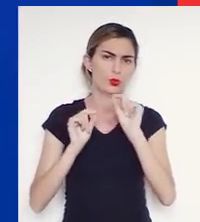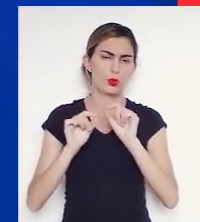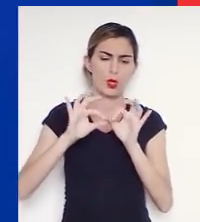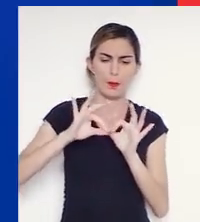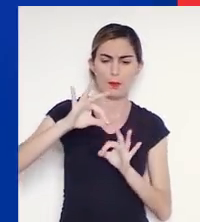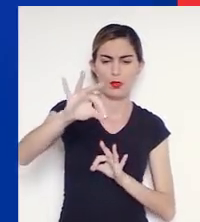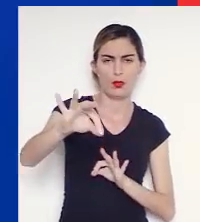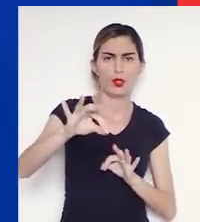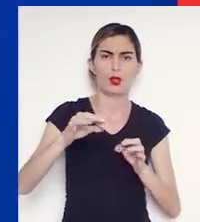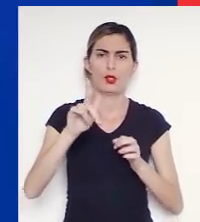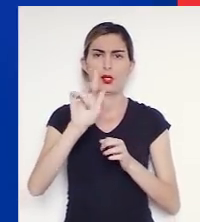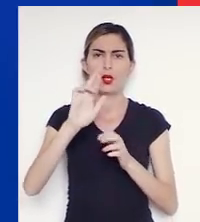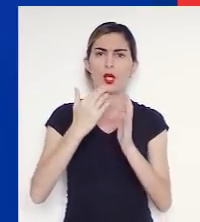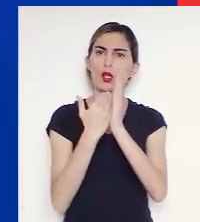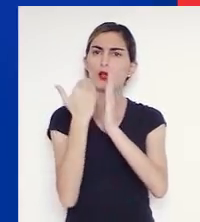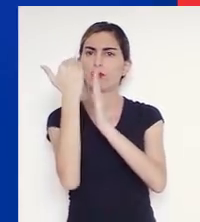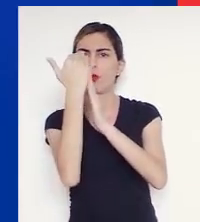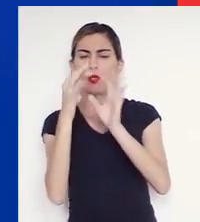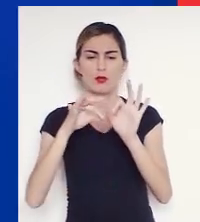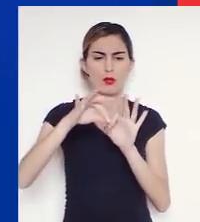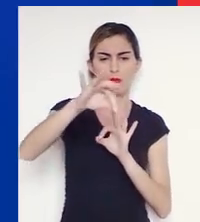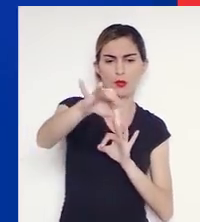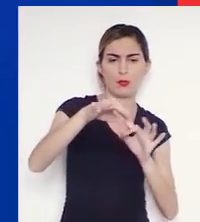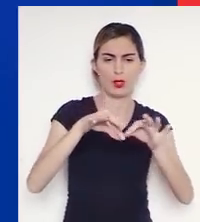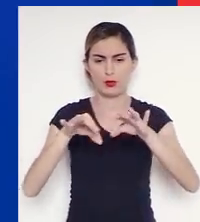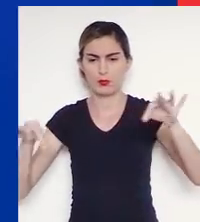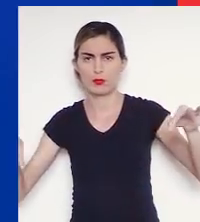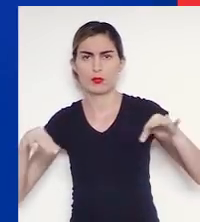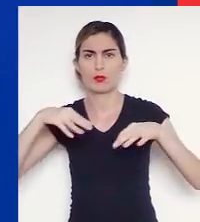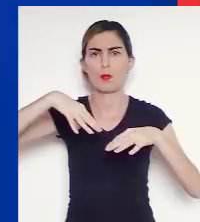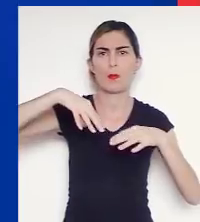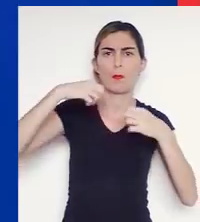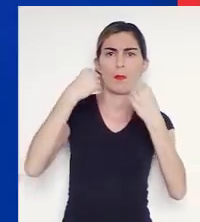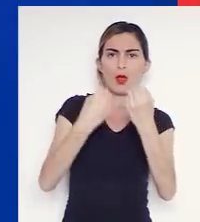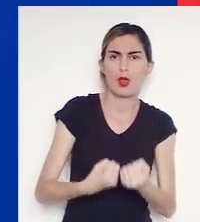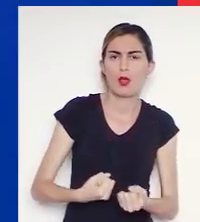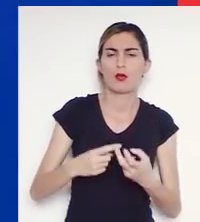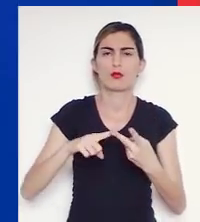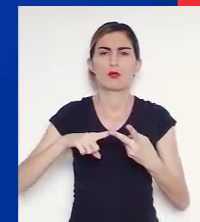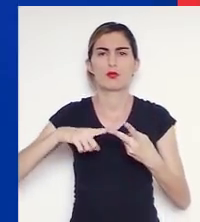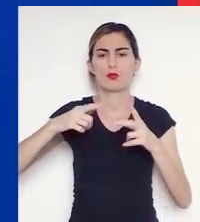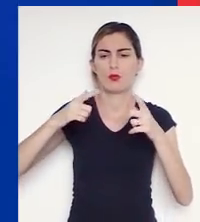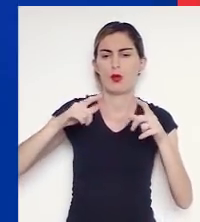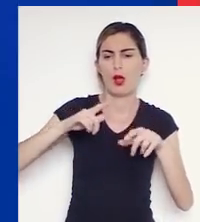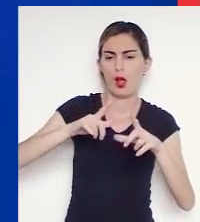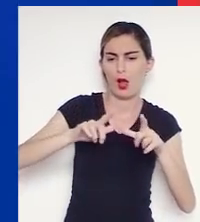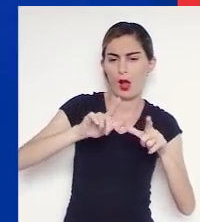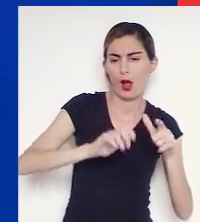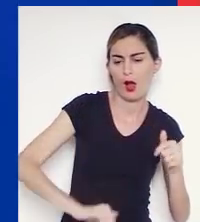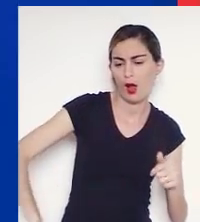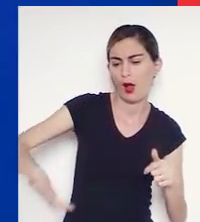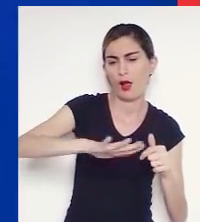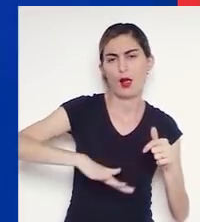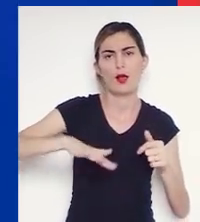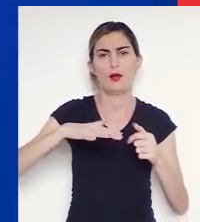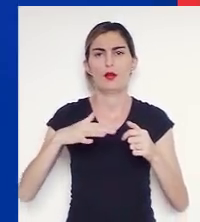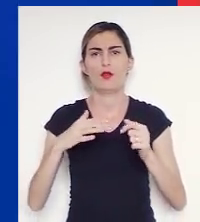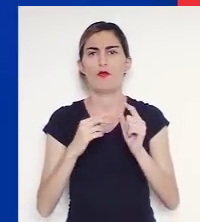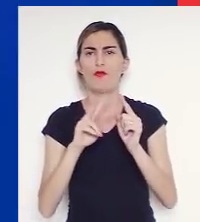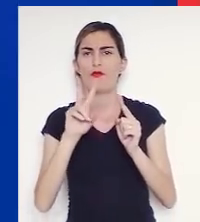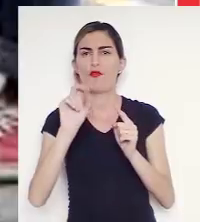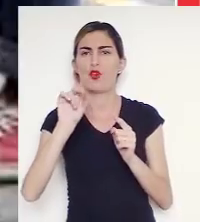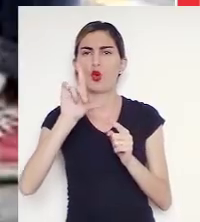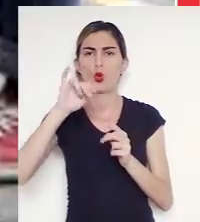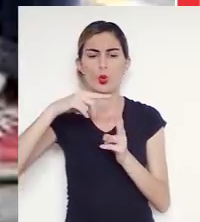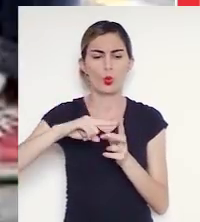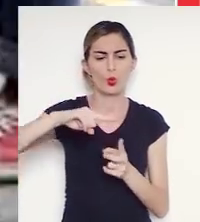sobre medidas envolvendo grandezas, comprimento, massa, tempo, temperatura, área, capacidade e